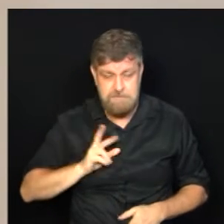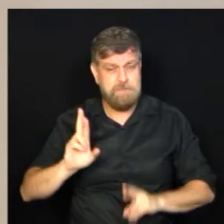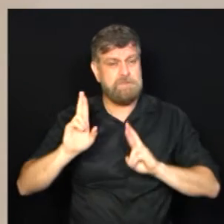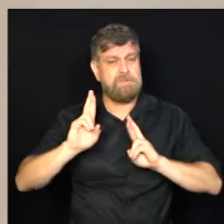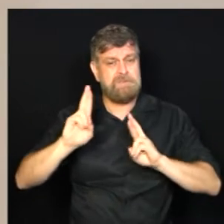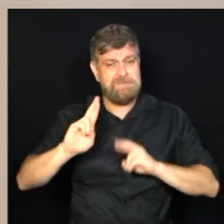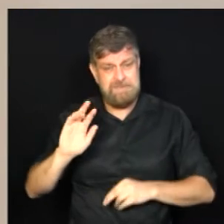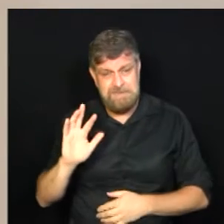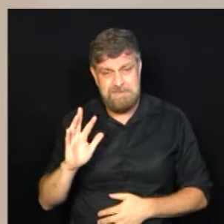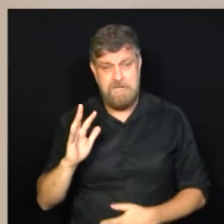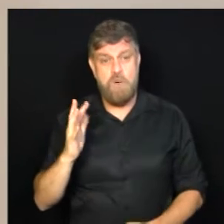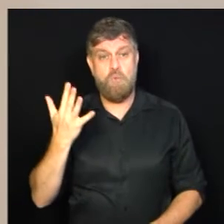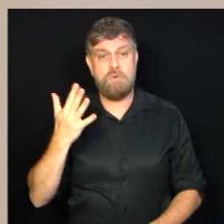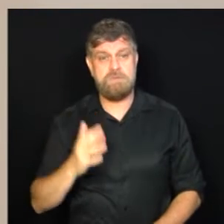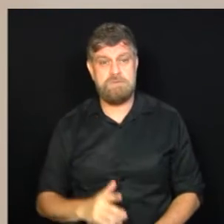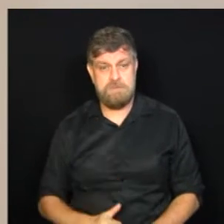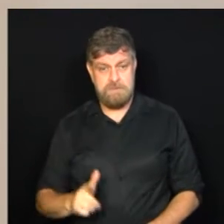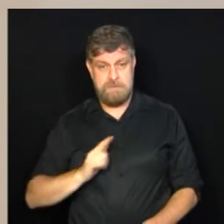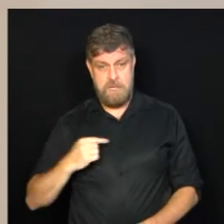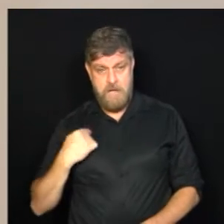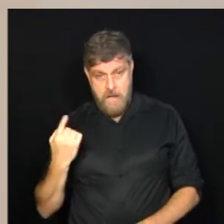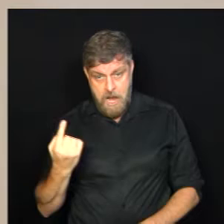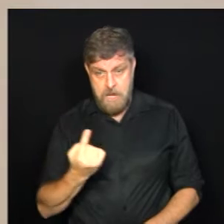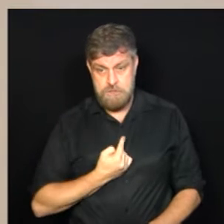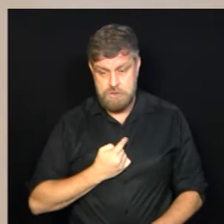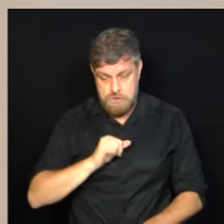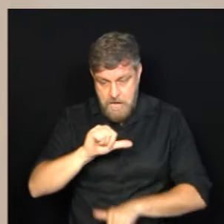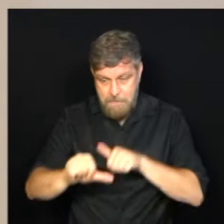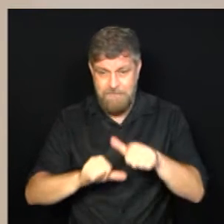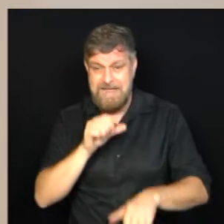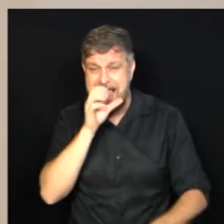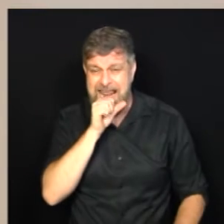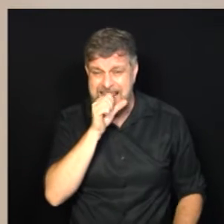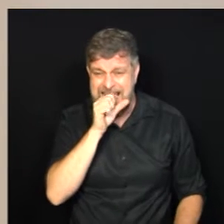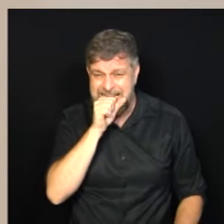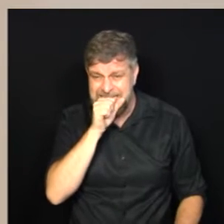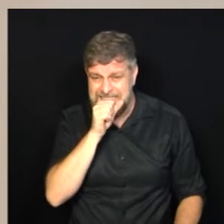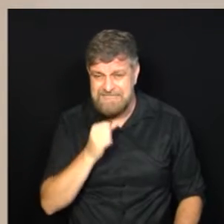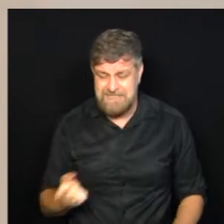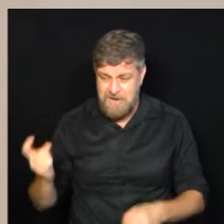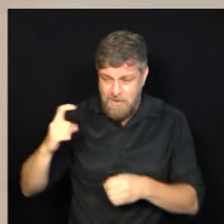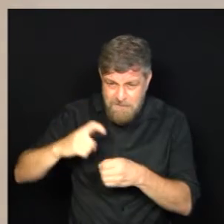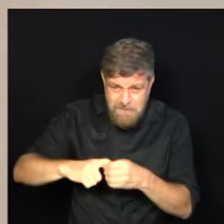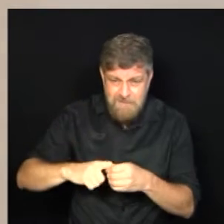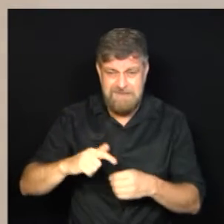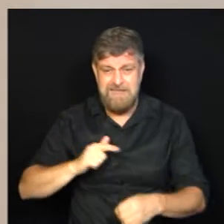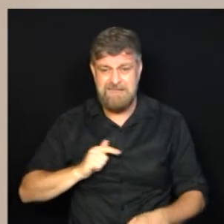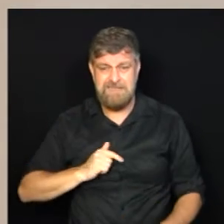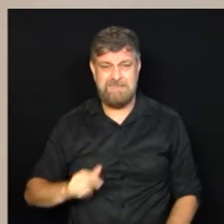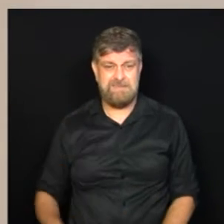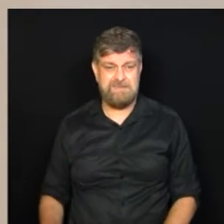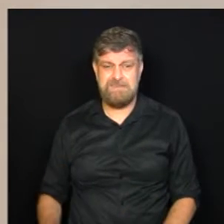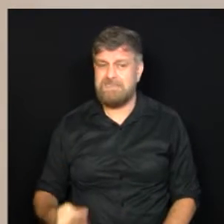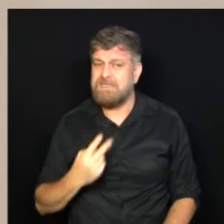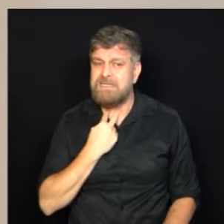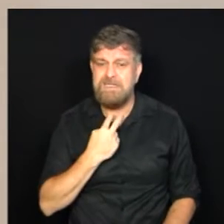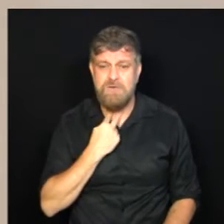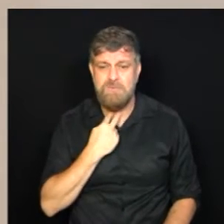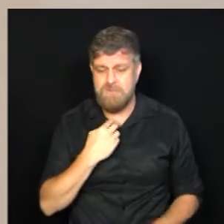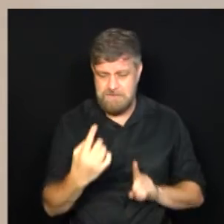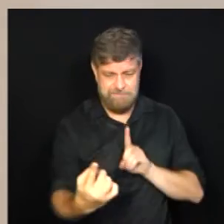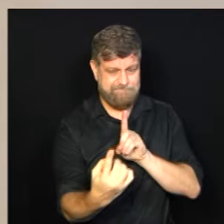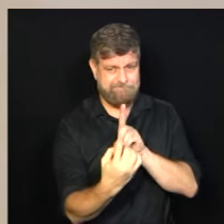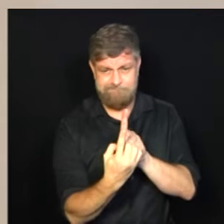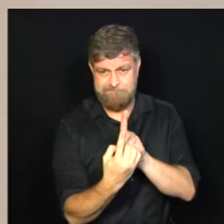isso acontecesse, da gente ir para uma fase laranja ou eventualmente para uma fase onde não tivesse o atendimento